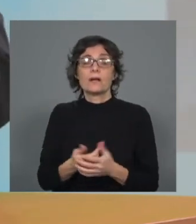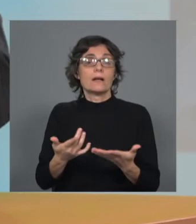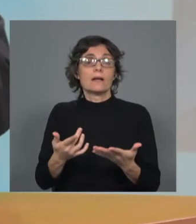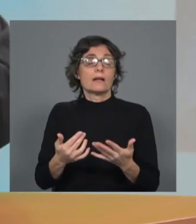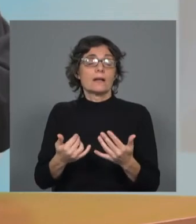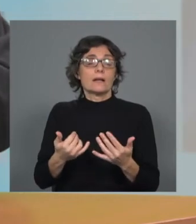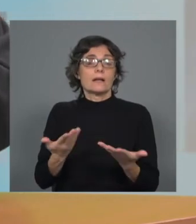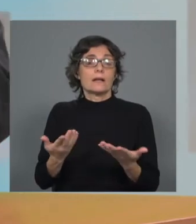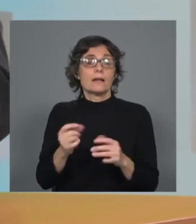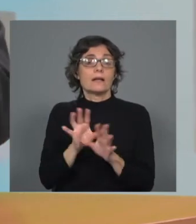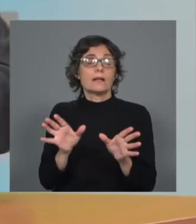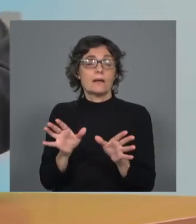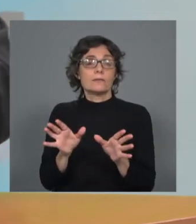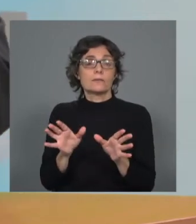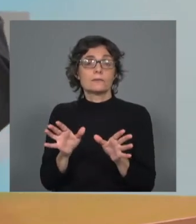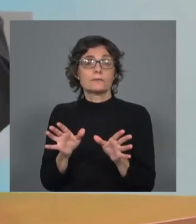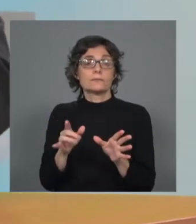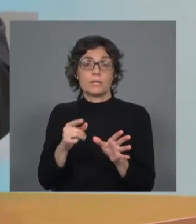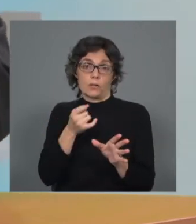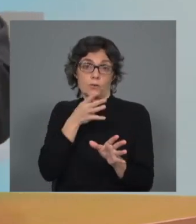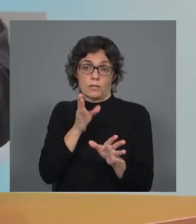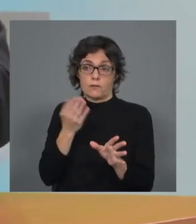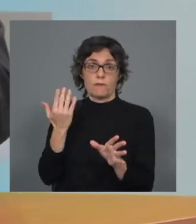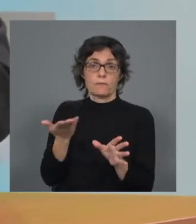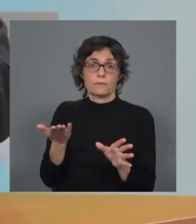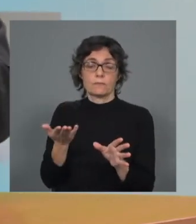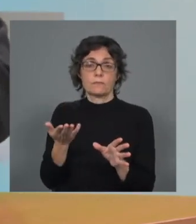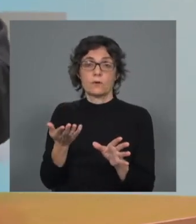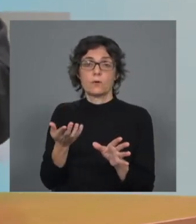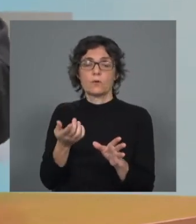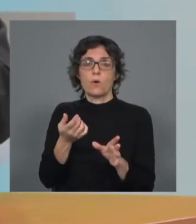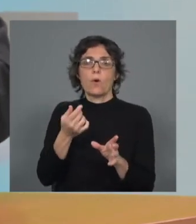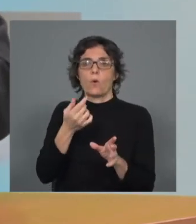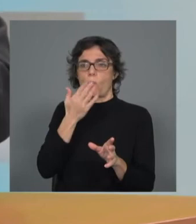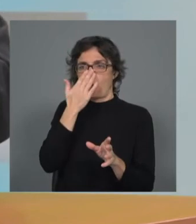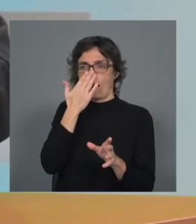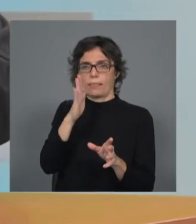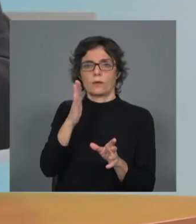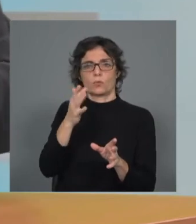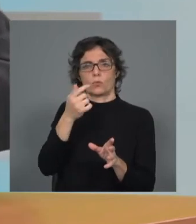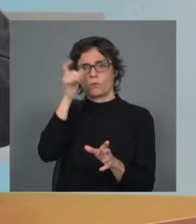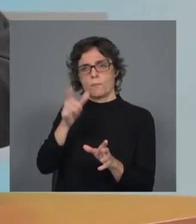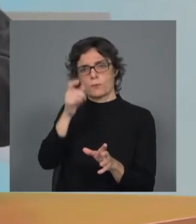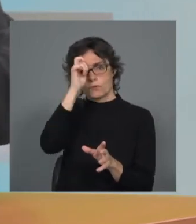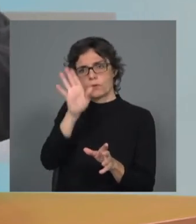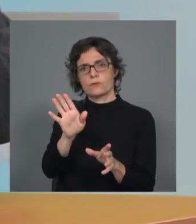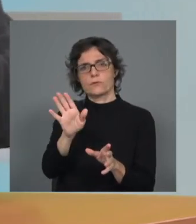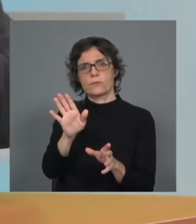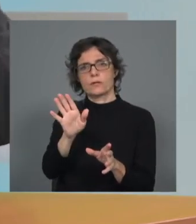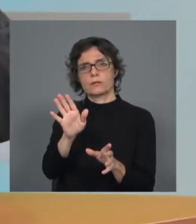também, como dizia há pouco, a cidadania não se limita a esse momento, porque há depois toda uma